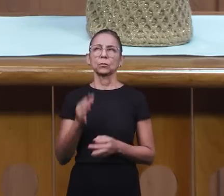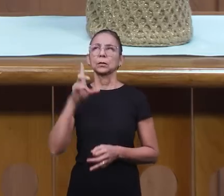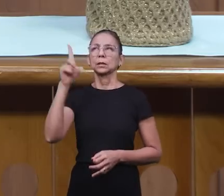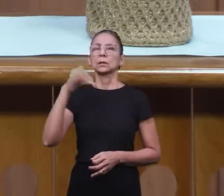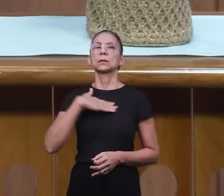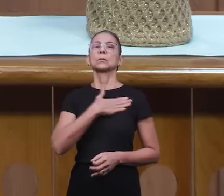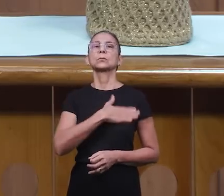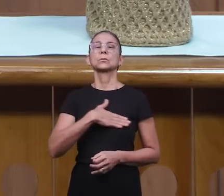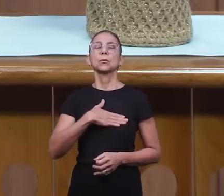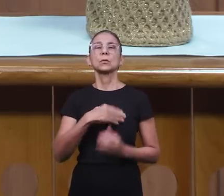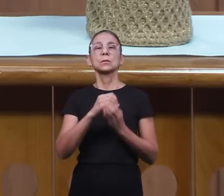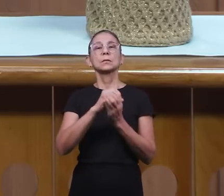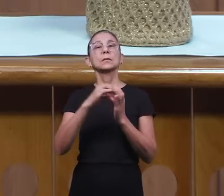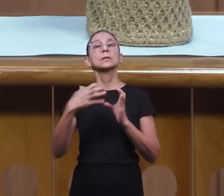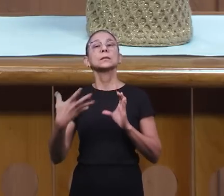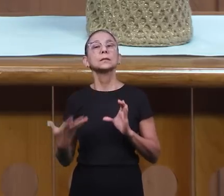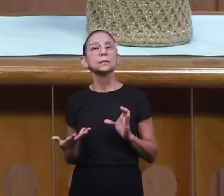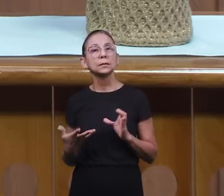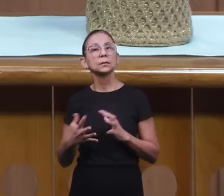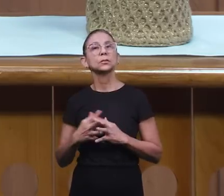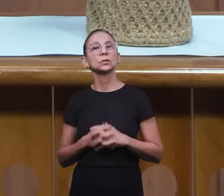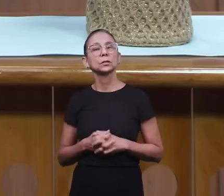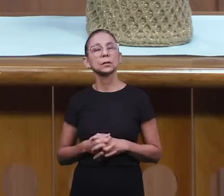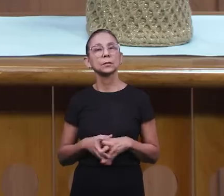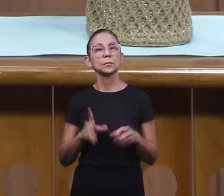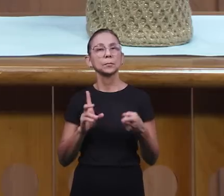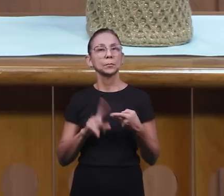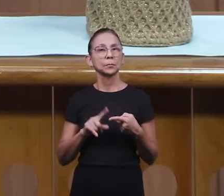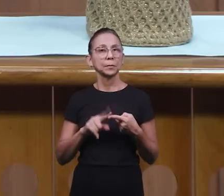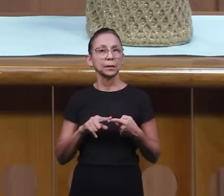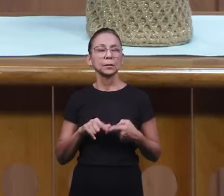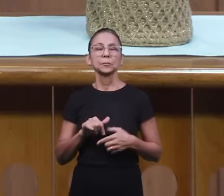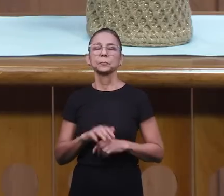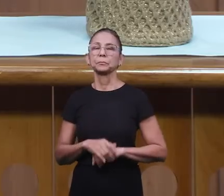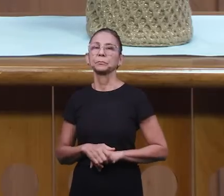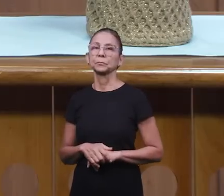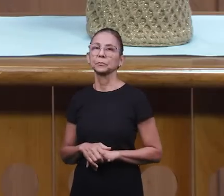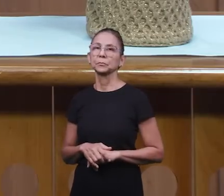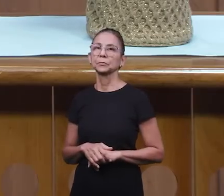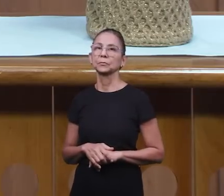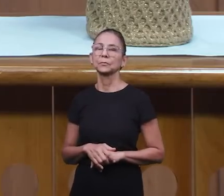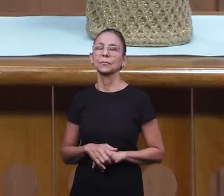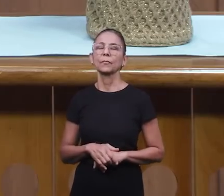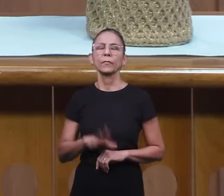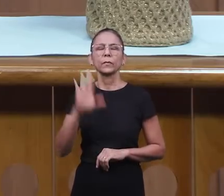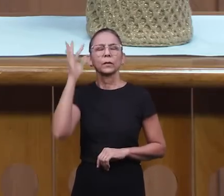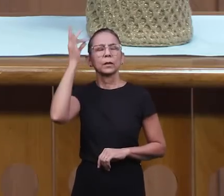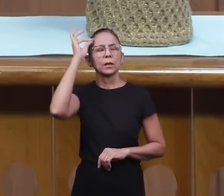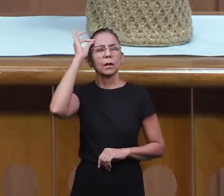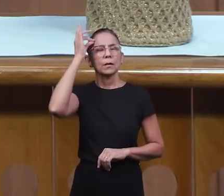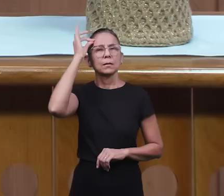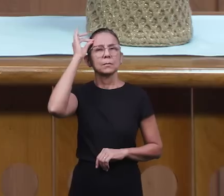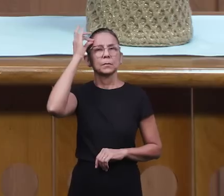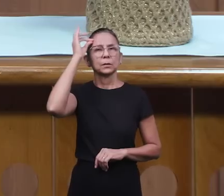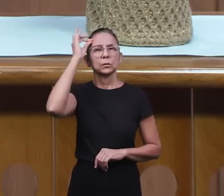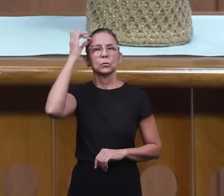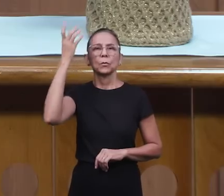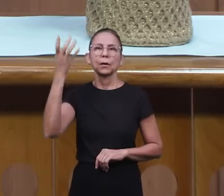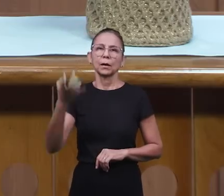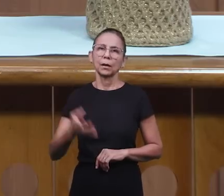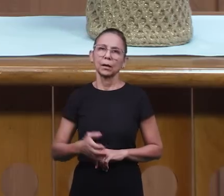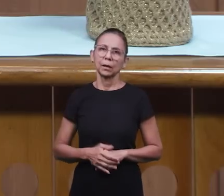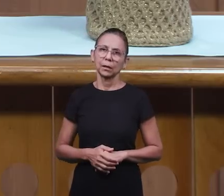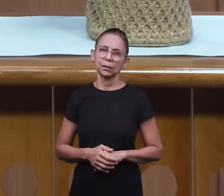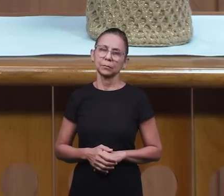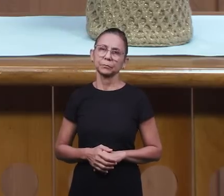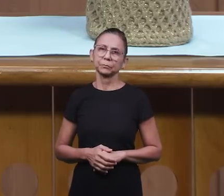são as características desse culto? O culto que agrada a Deus. Primeira característica, esse culto ele é espiritual, porque é o espiritual